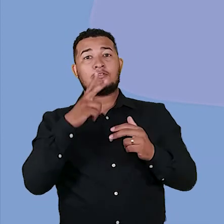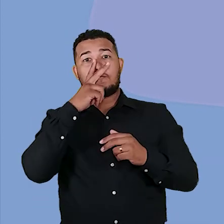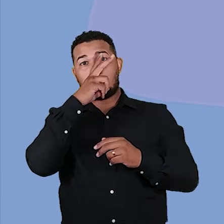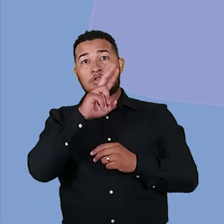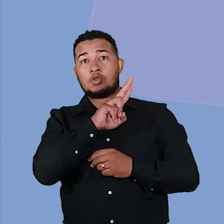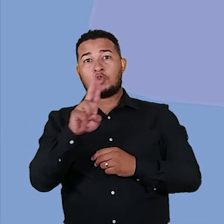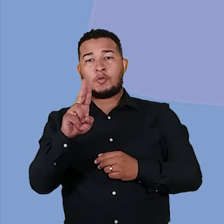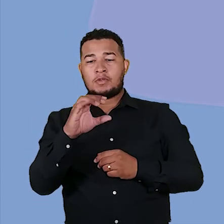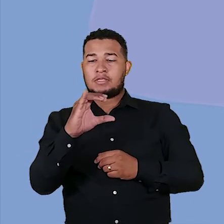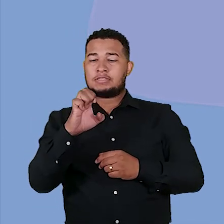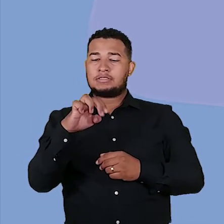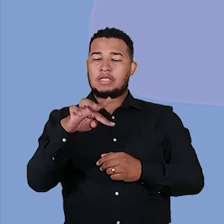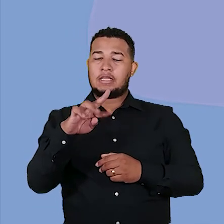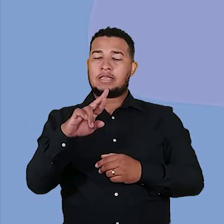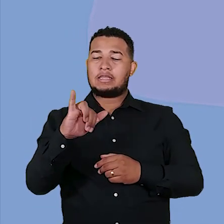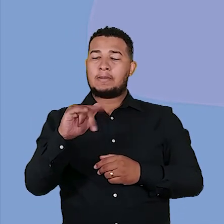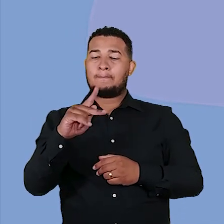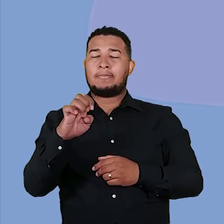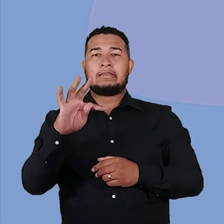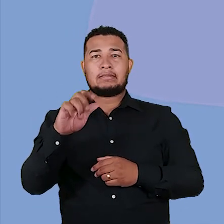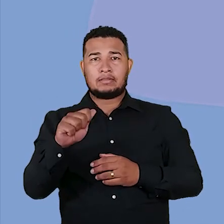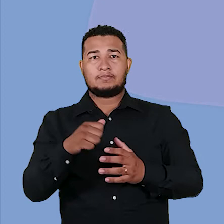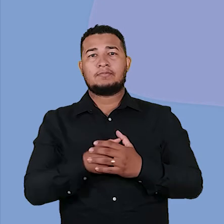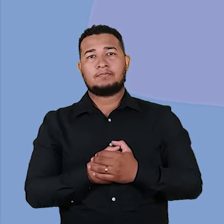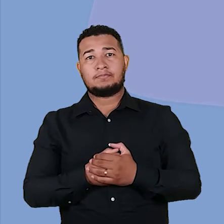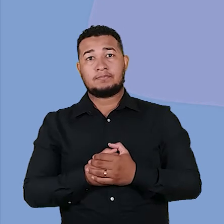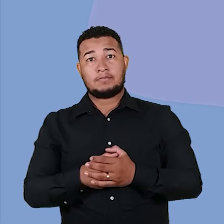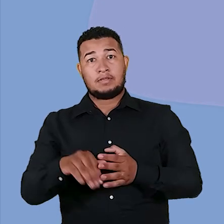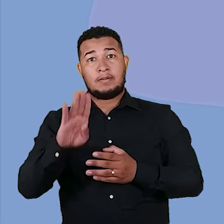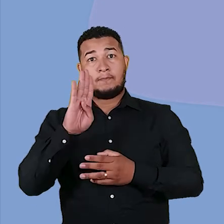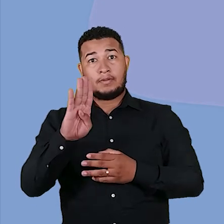fora da curva por uma força denominada de força centrífuga.